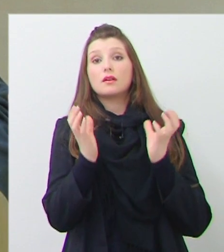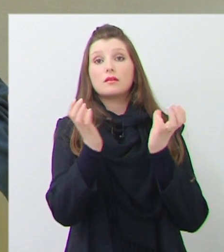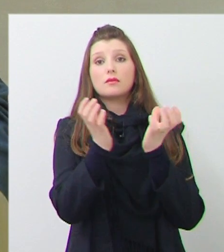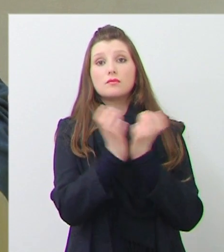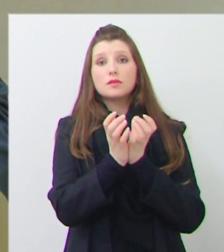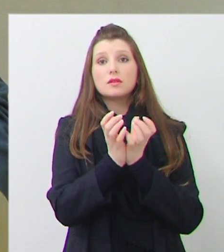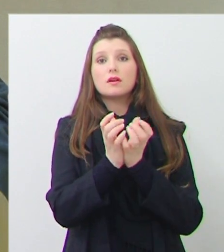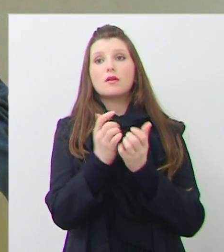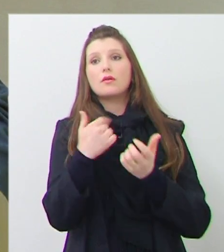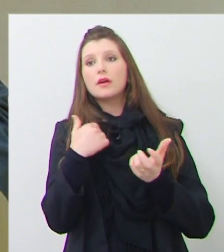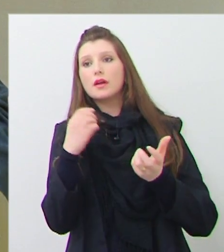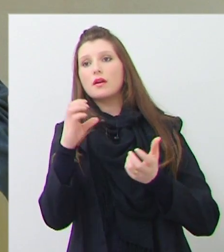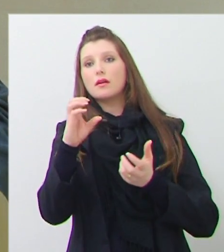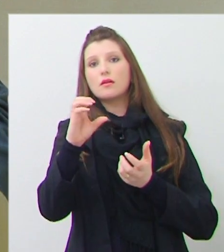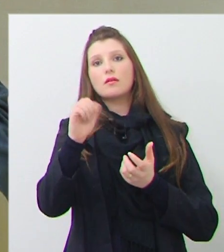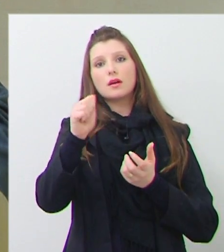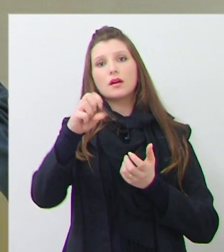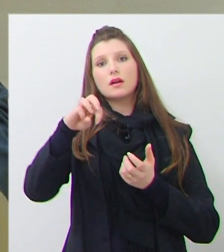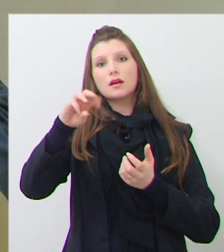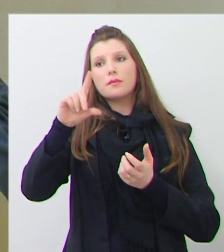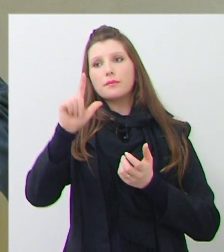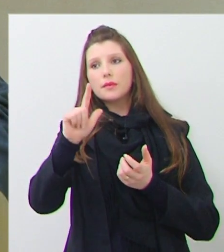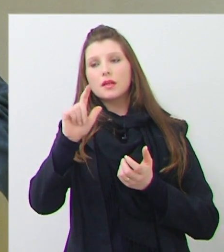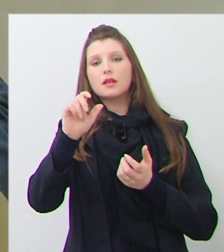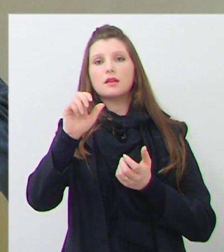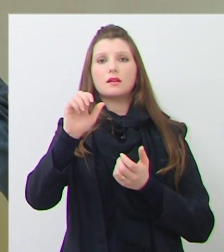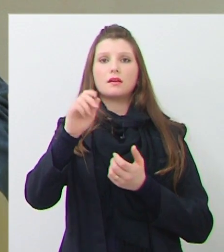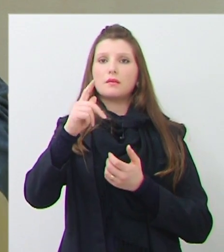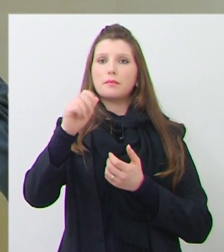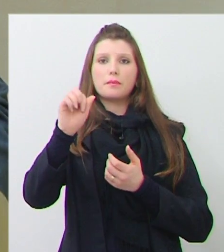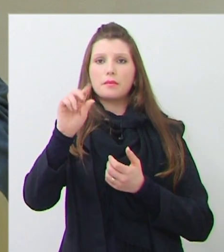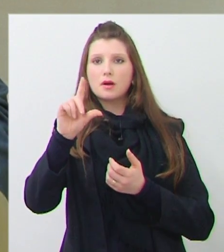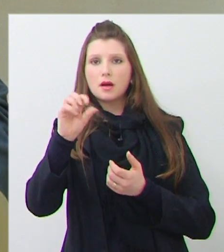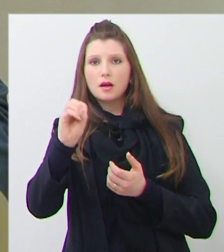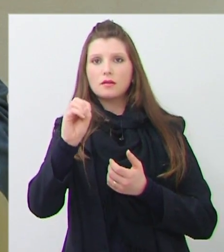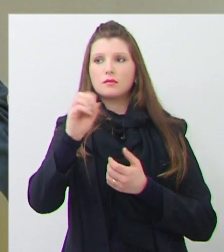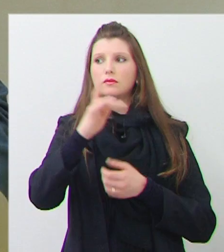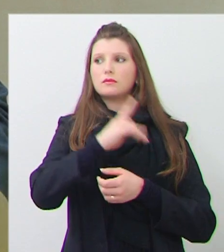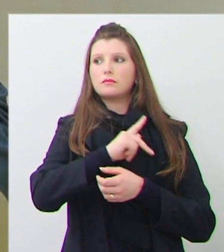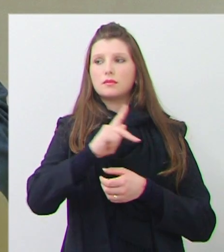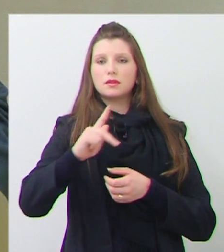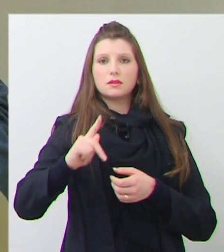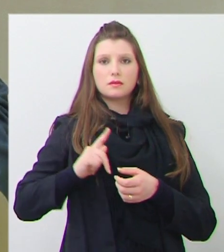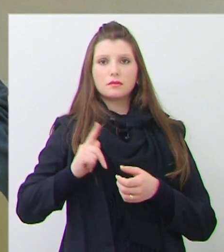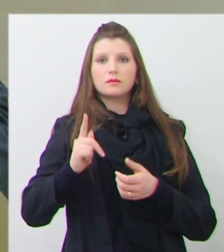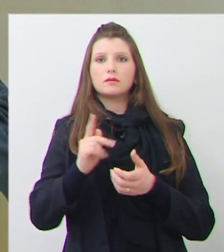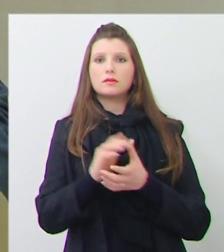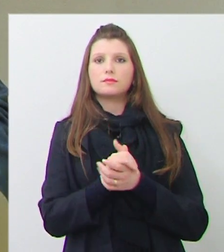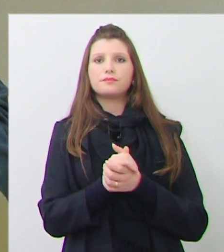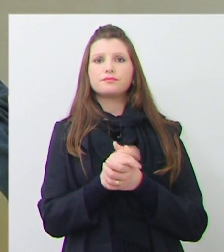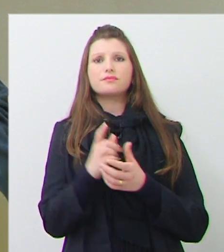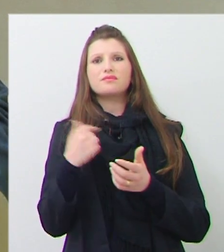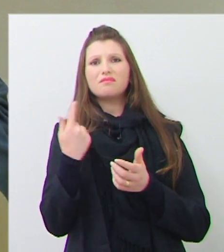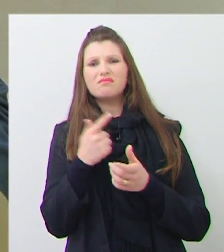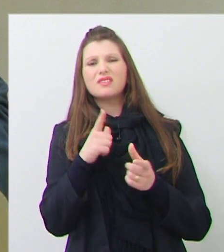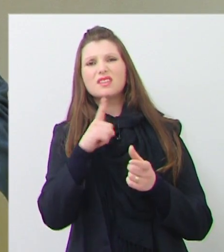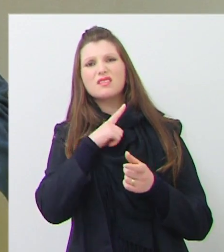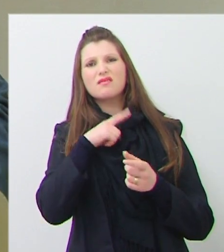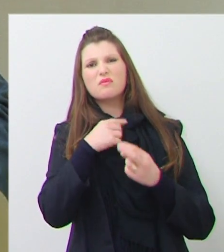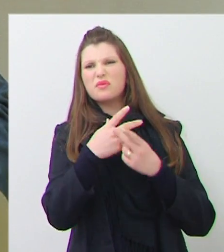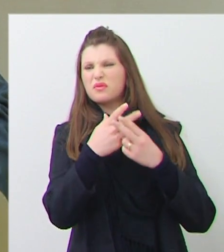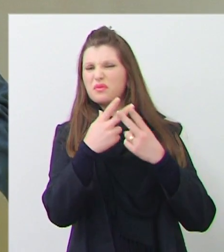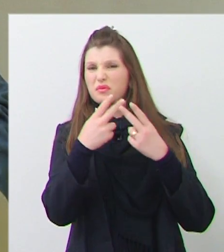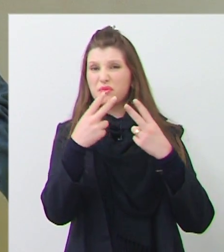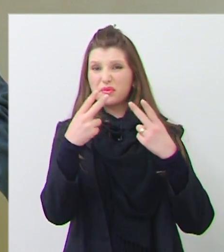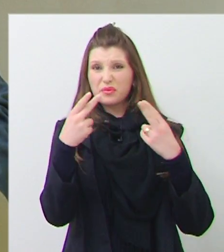a Camila e o Paulo Ferrarese, o pastor Gerves, com o Gildo, a gente teve vários dados que